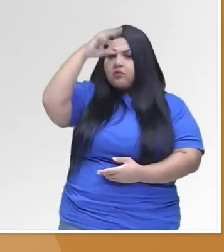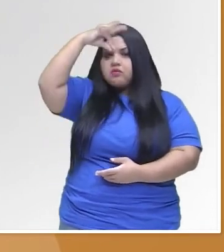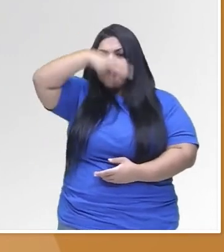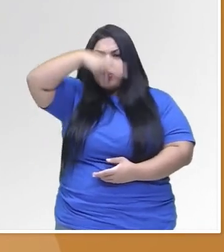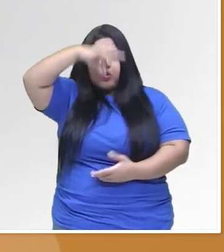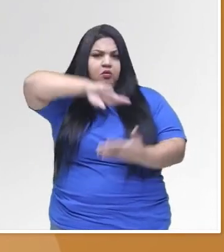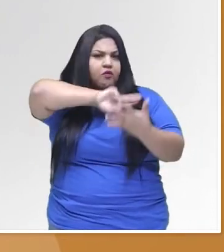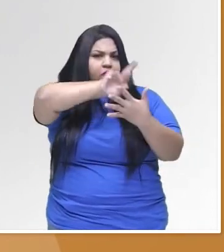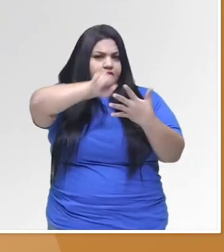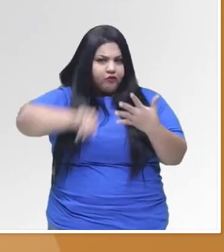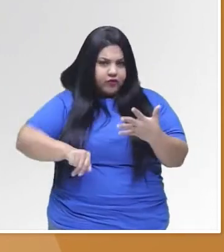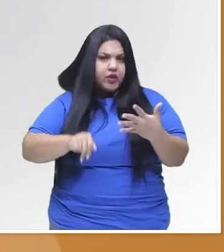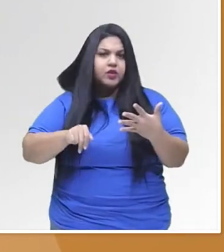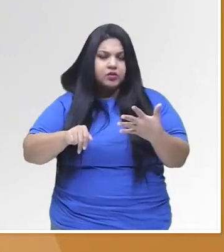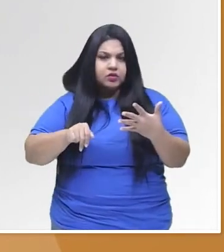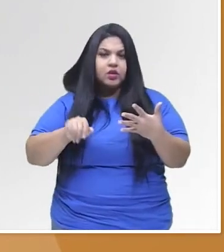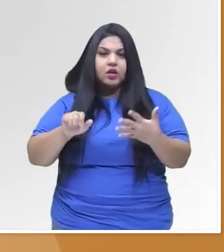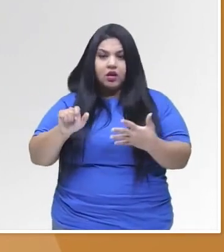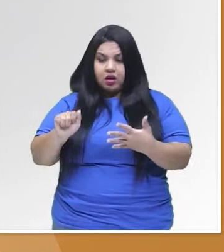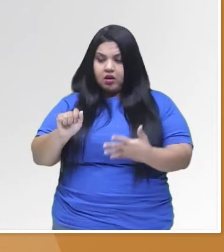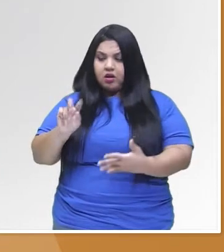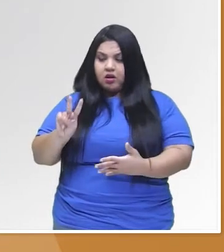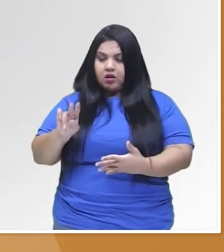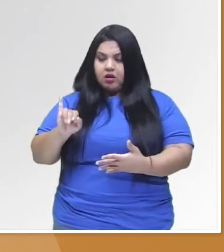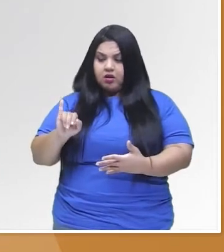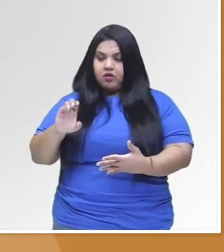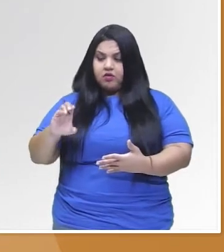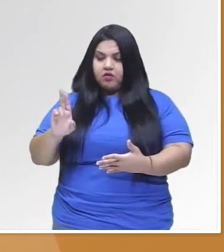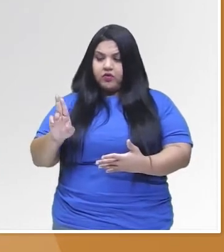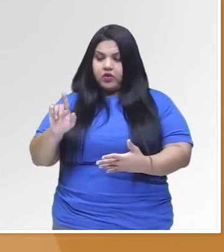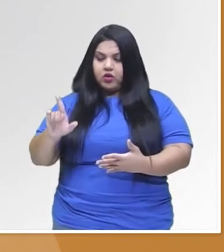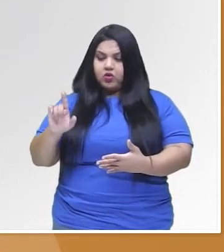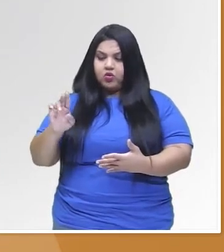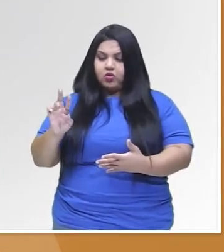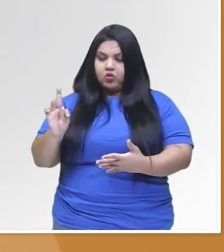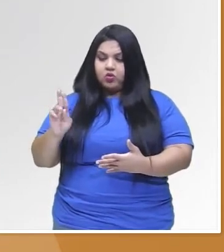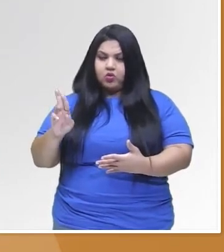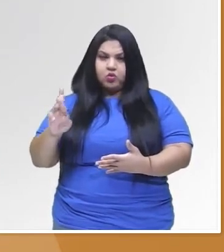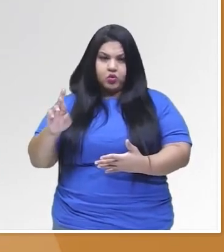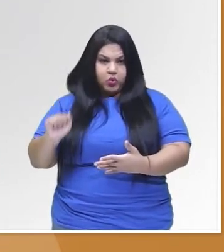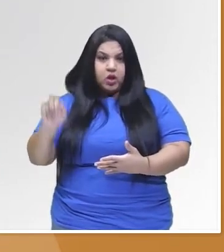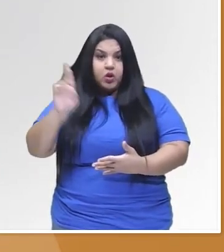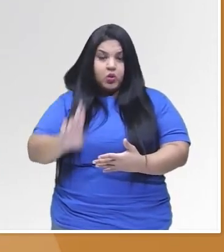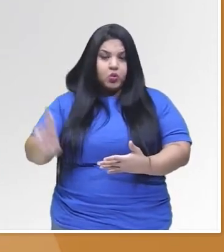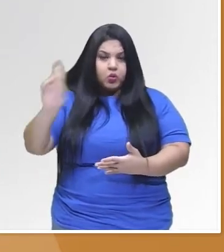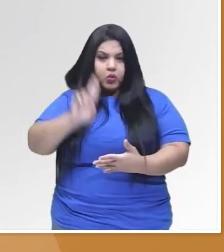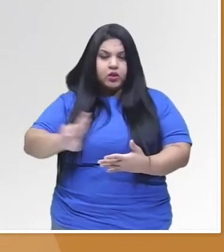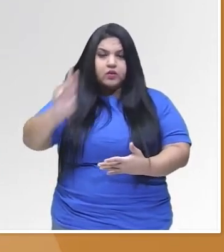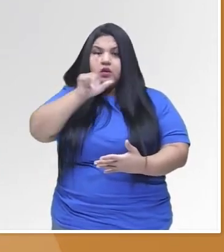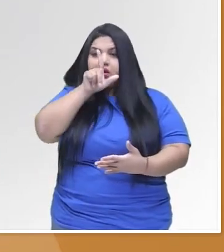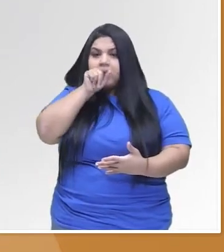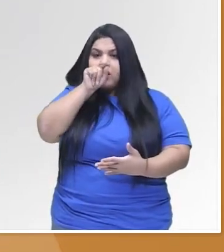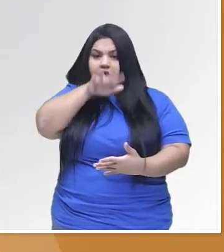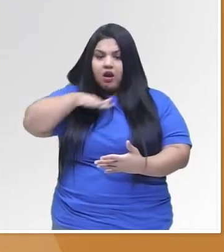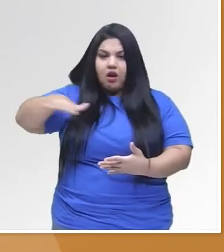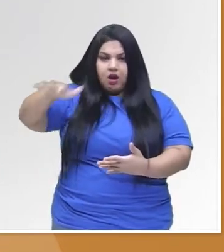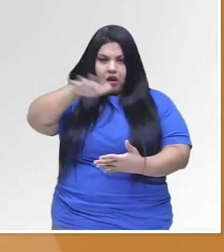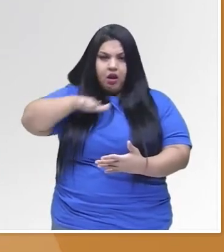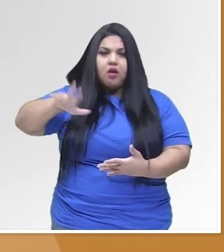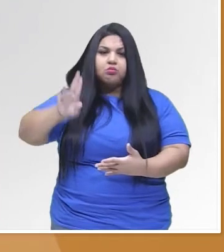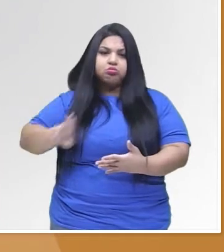enfim. Avicultura, o nome da atividade agrícola que se utiliza nessa área,